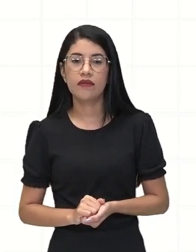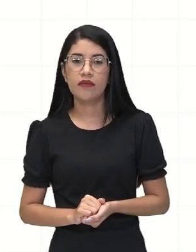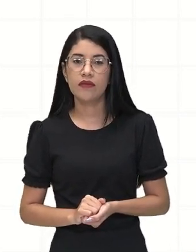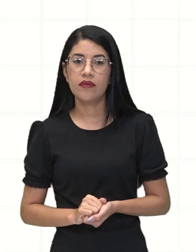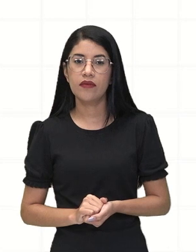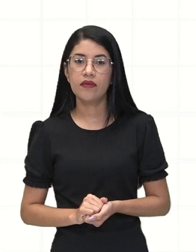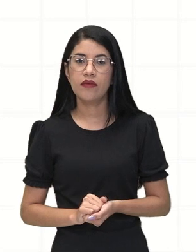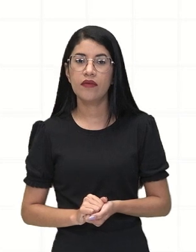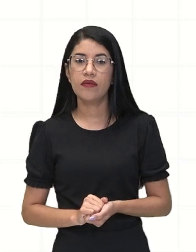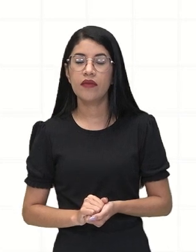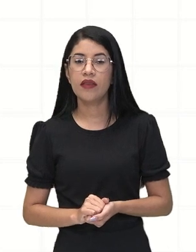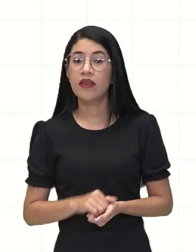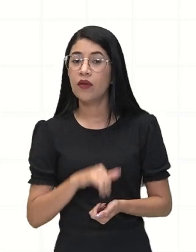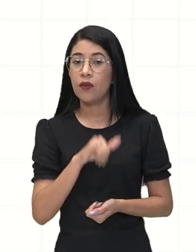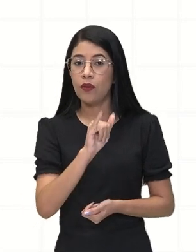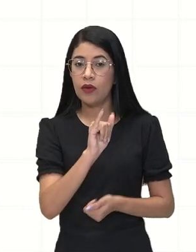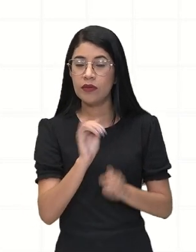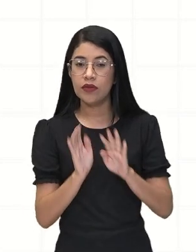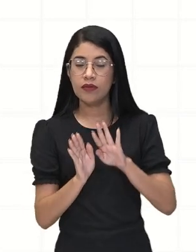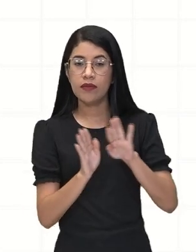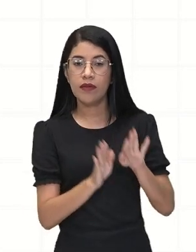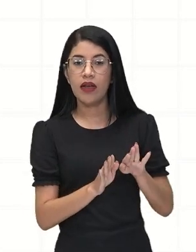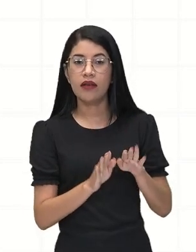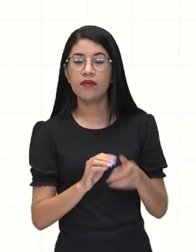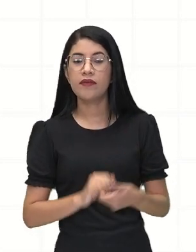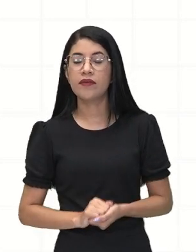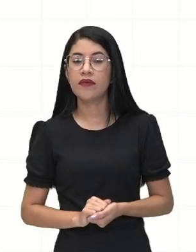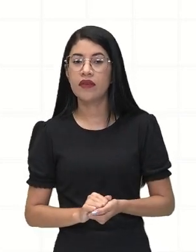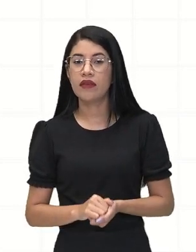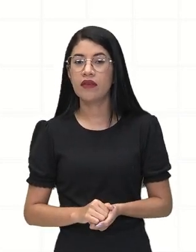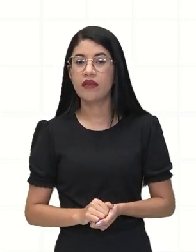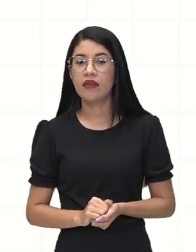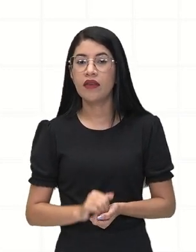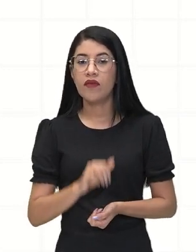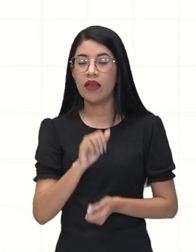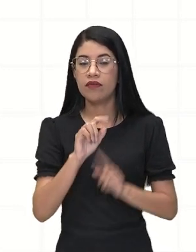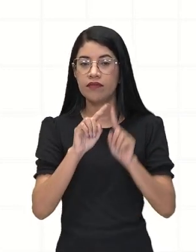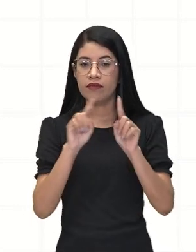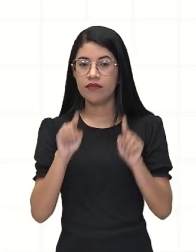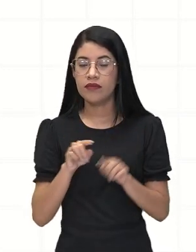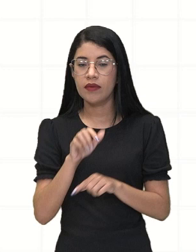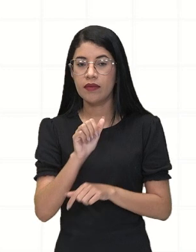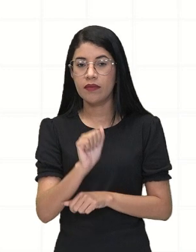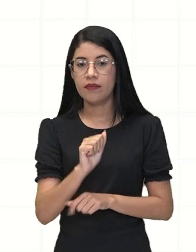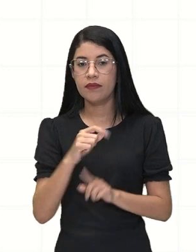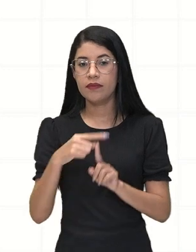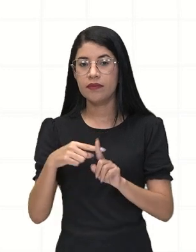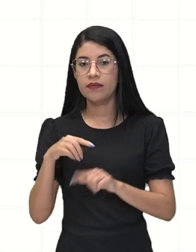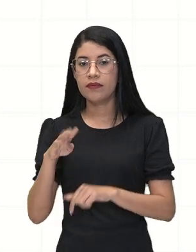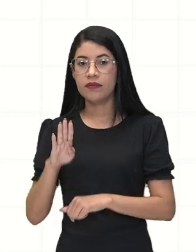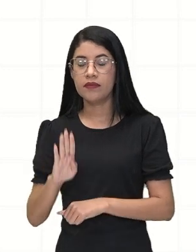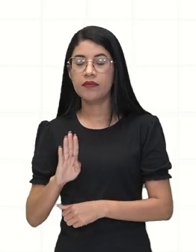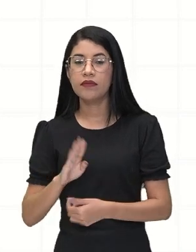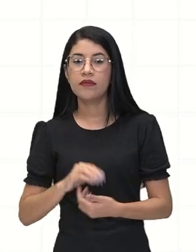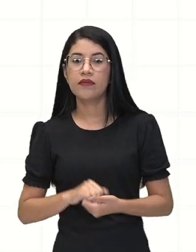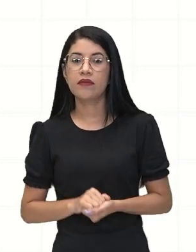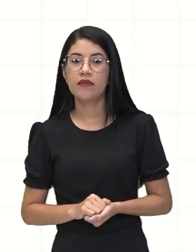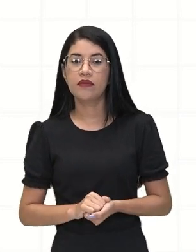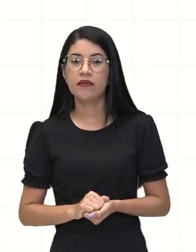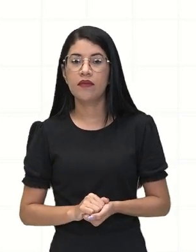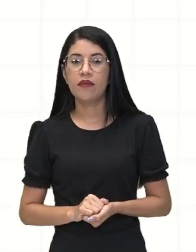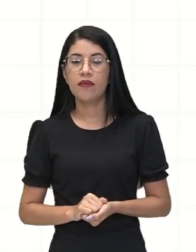em evidência, AX dividido por Y sobrou o A, BX dividido por Y sobrou o